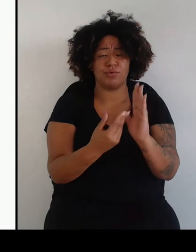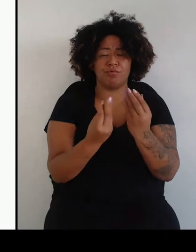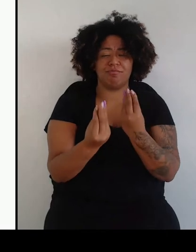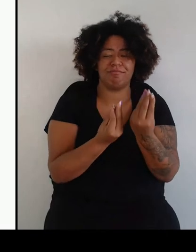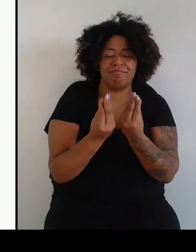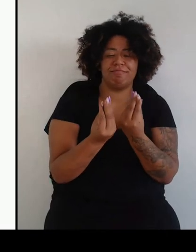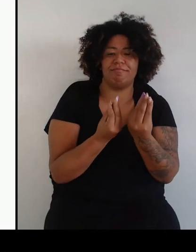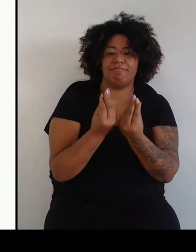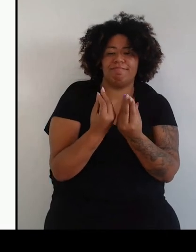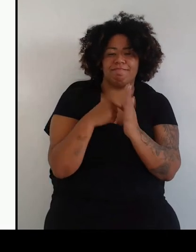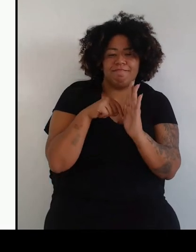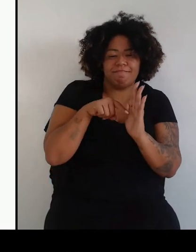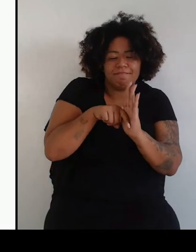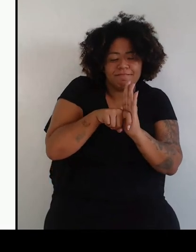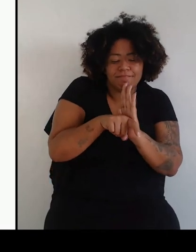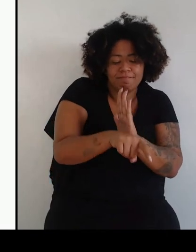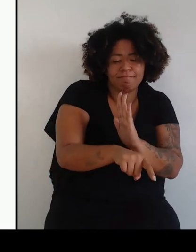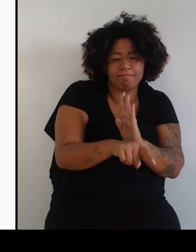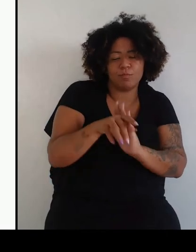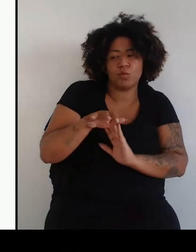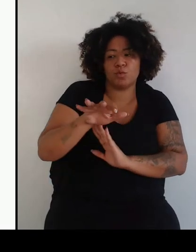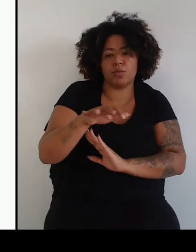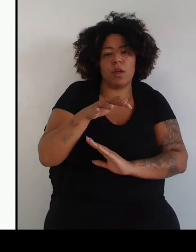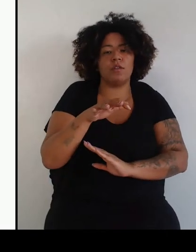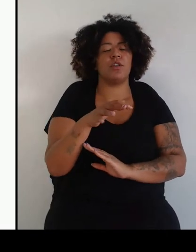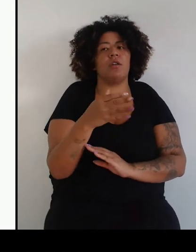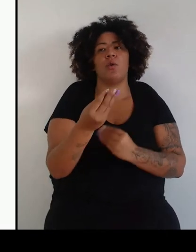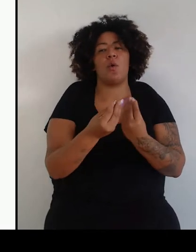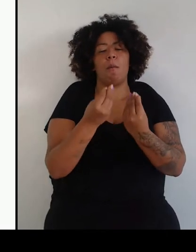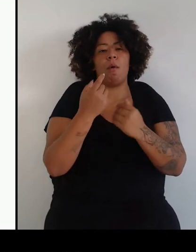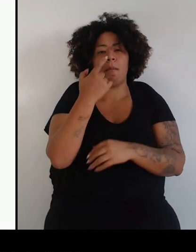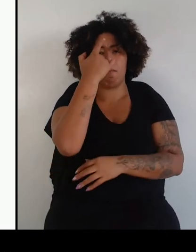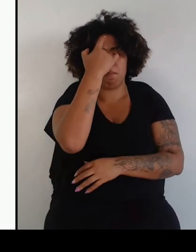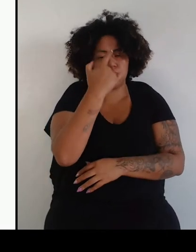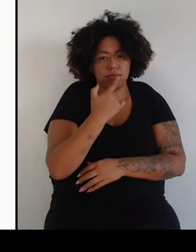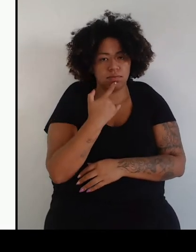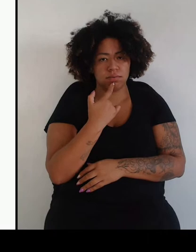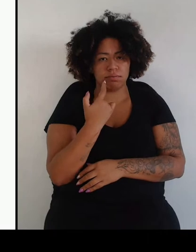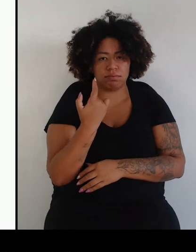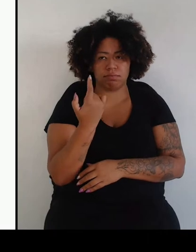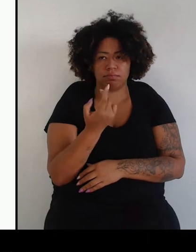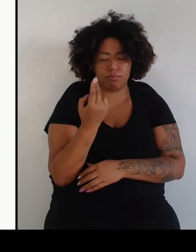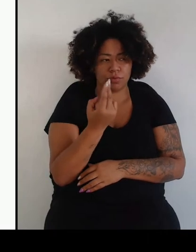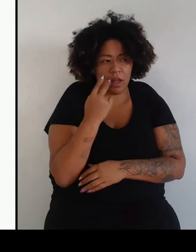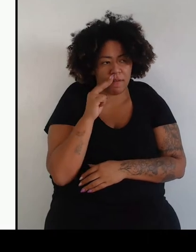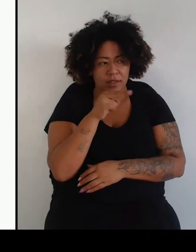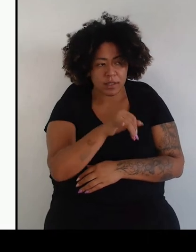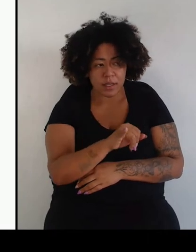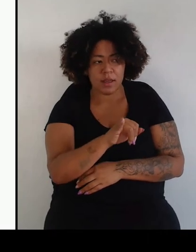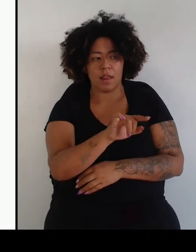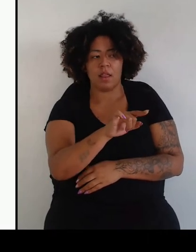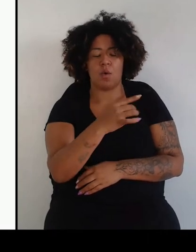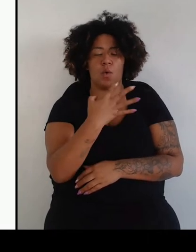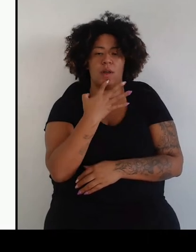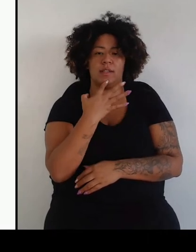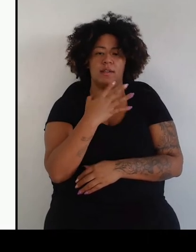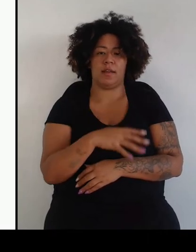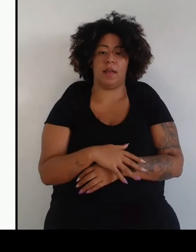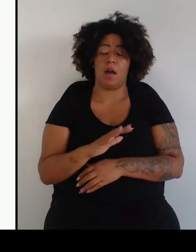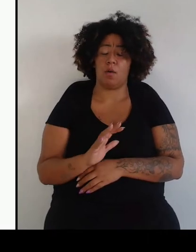aprofundadamente do ponto de vista da aparência o que seria impossível se ele não conhecesse a pessoa em 1960